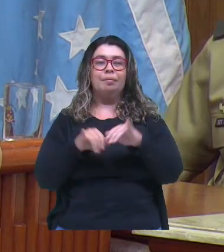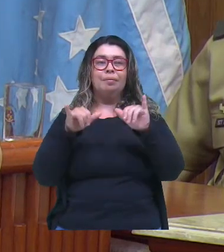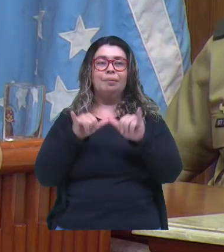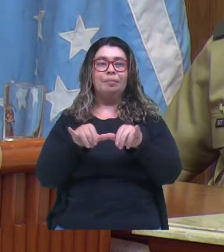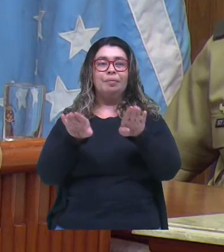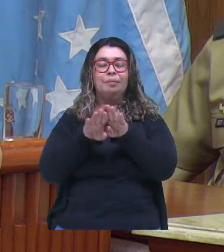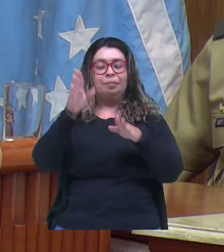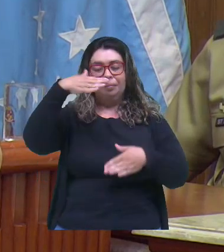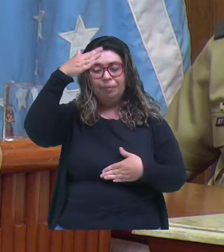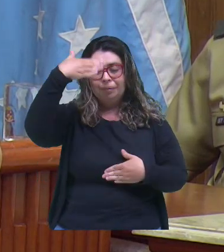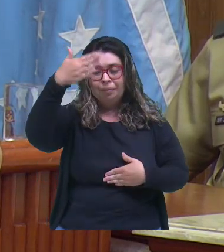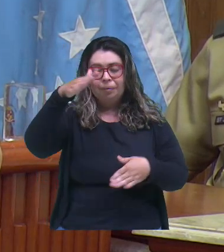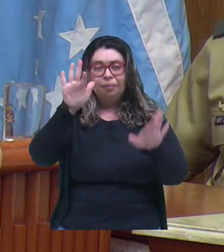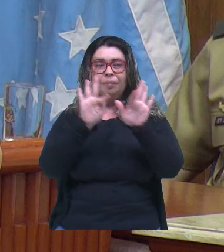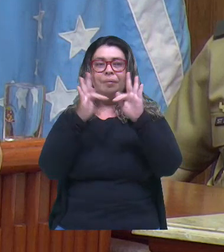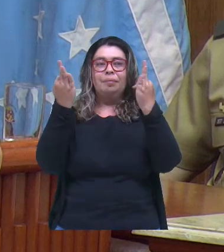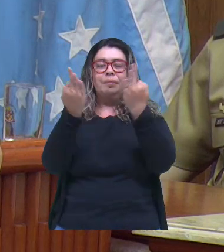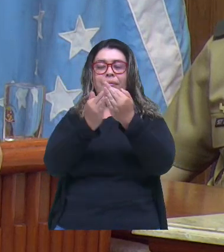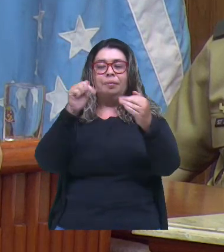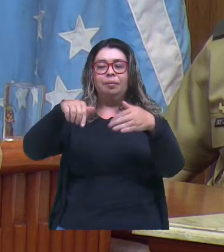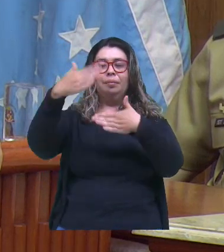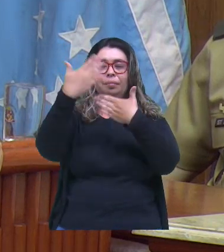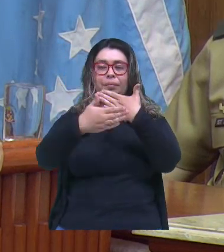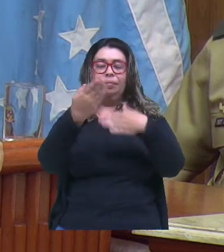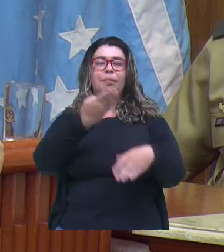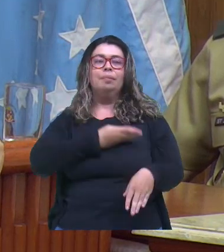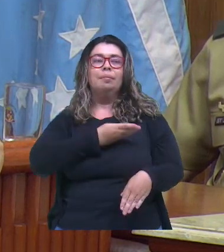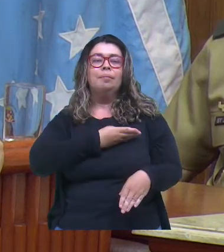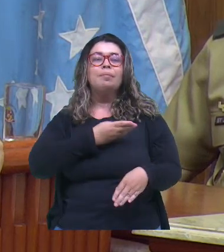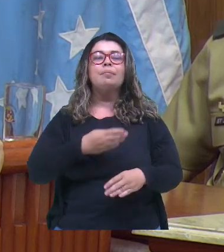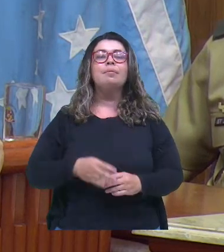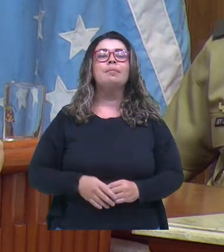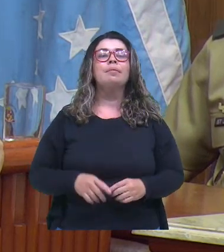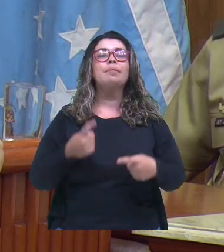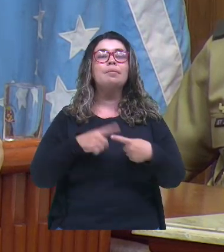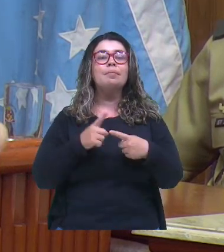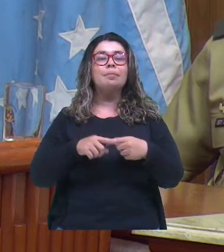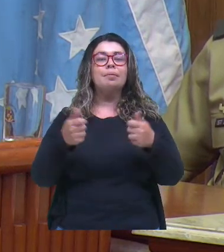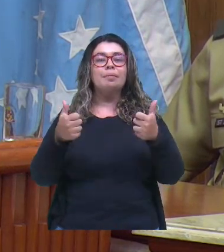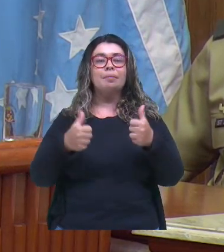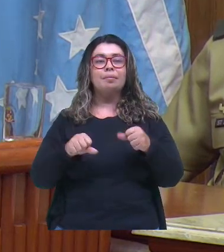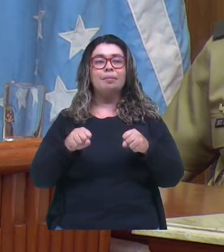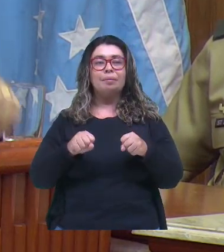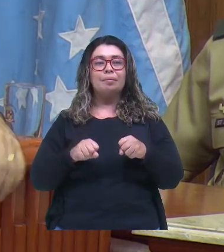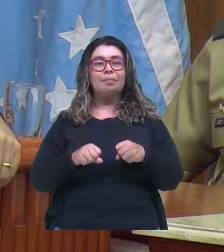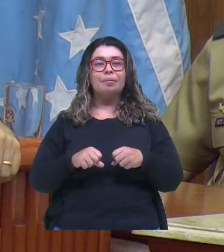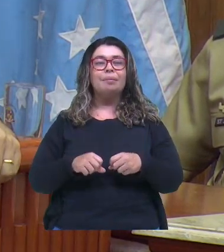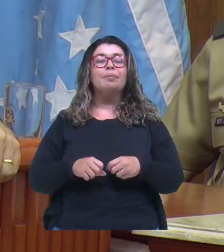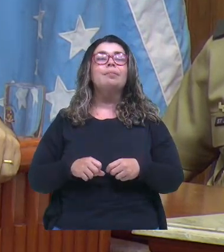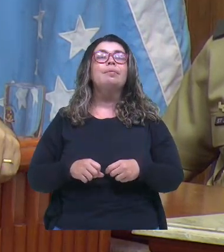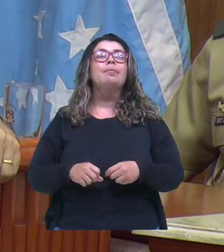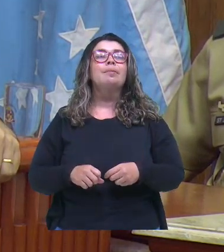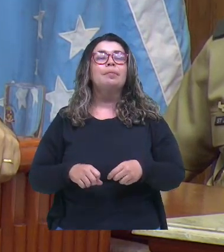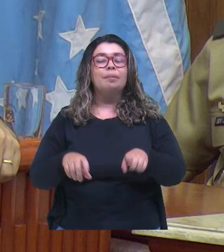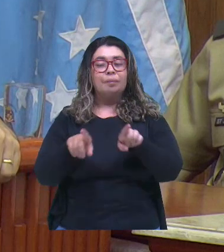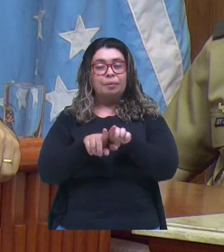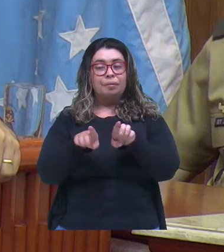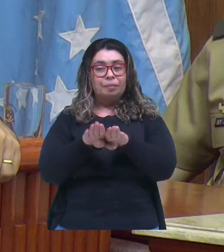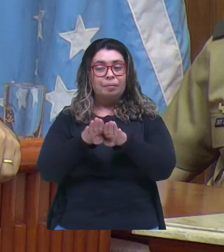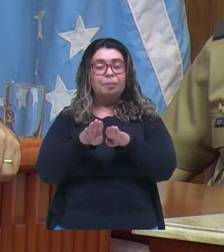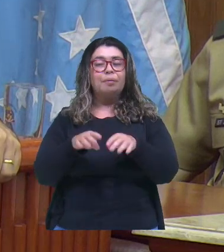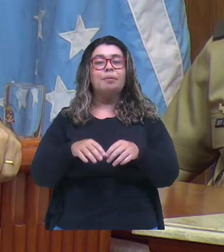a minha homenagem aos familiares aqui presentes, aos amigos, porque vocês são consequência do apoio que vocês têm na casa de vocês para